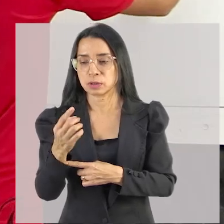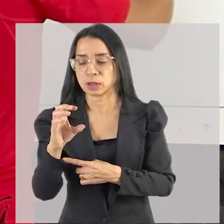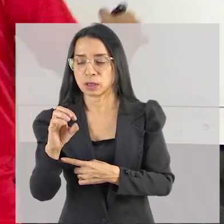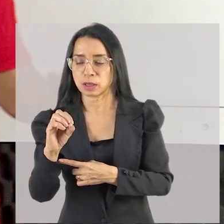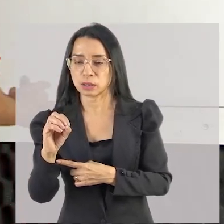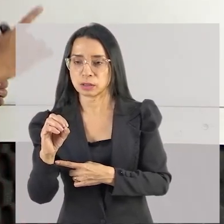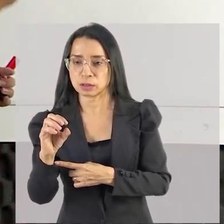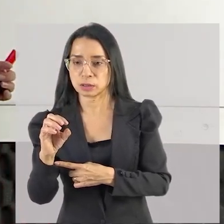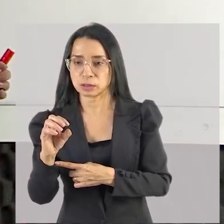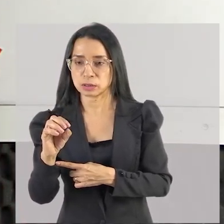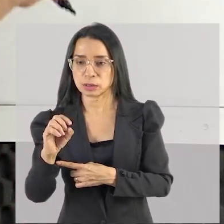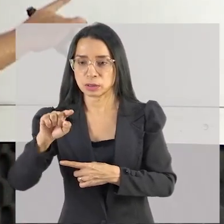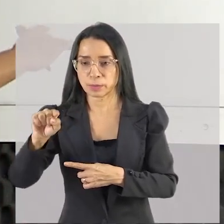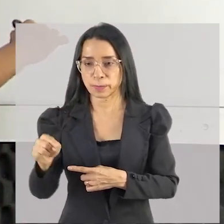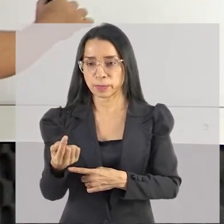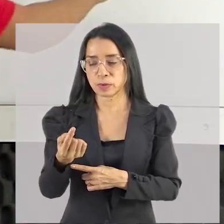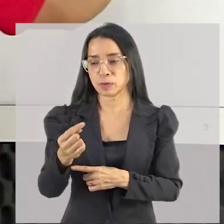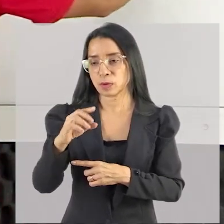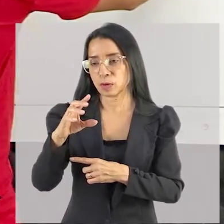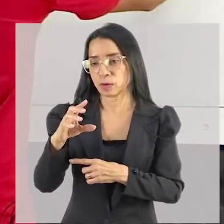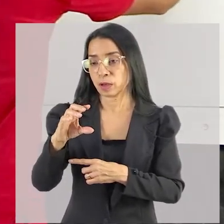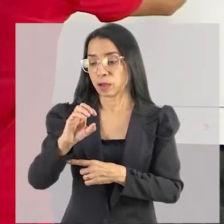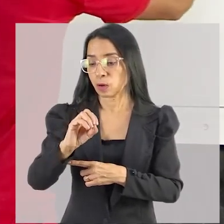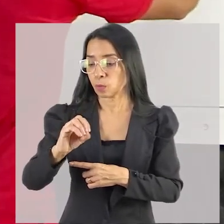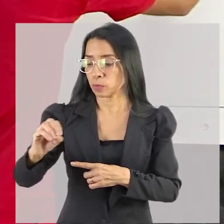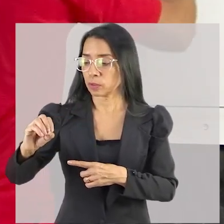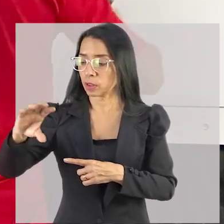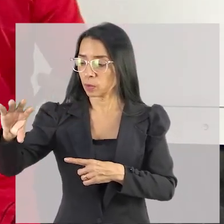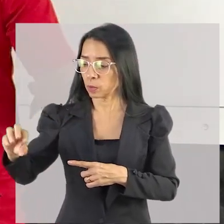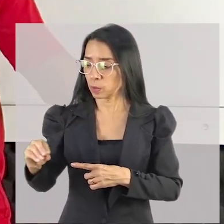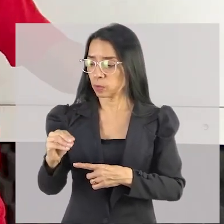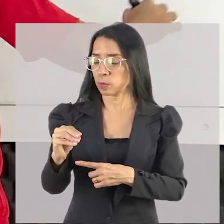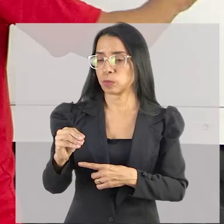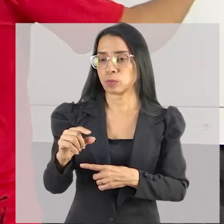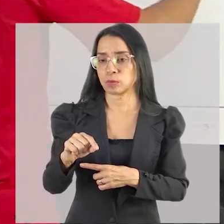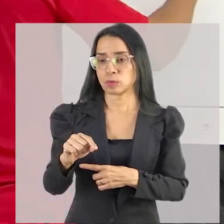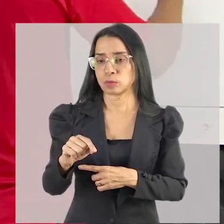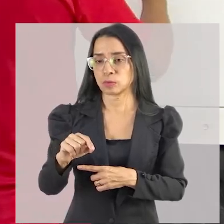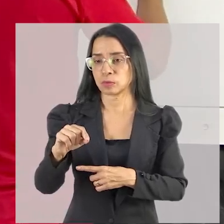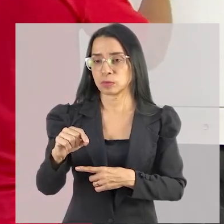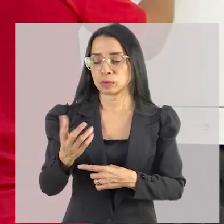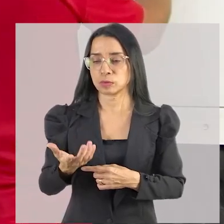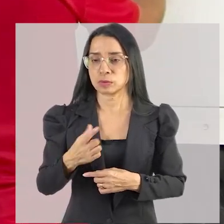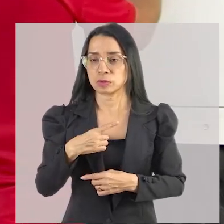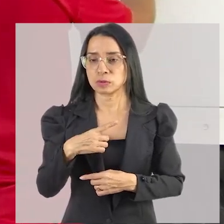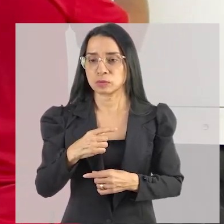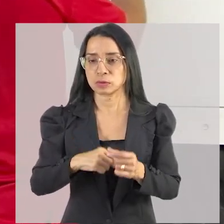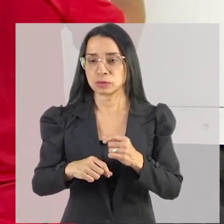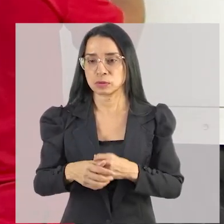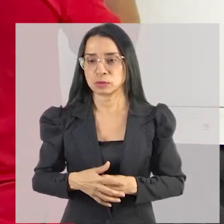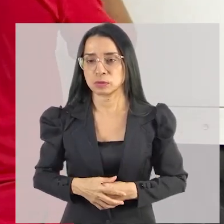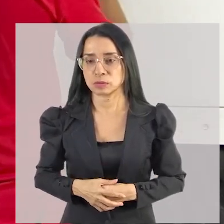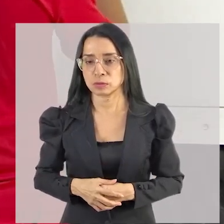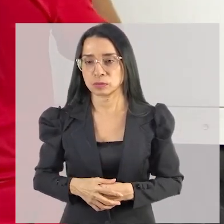aqui 10.000 e eu vou acrescentar mais um zero, tá? Acrescentando mais um zero, eu já tenho quanto aqui, ó? Eu já